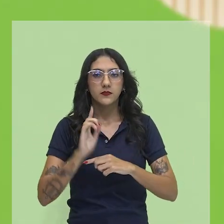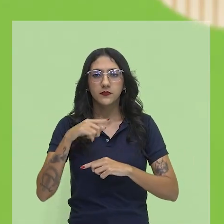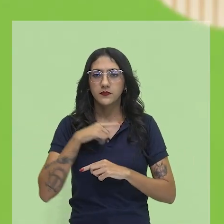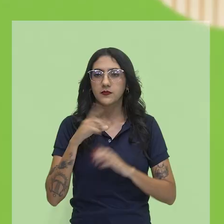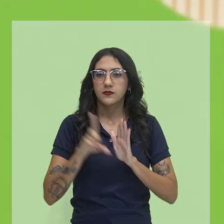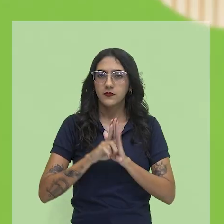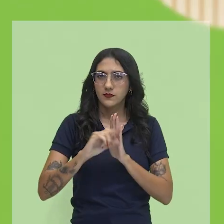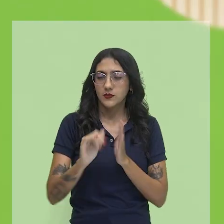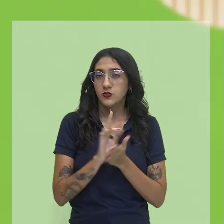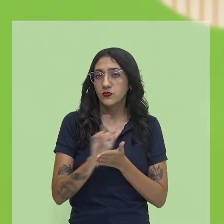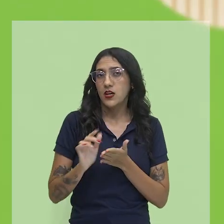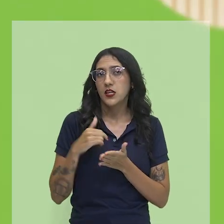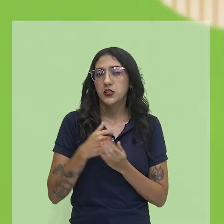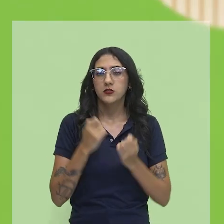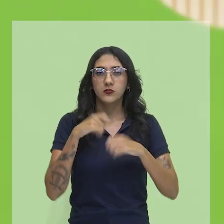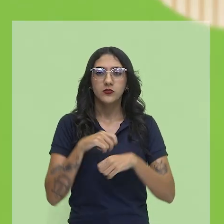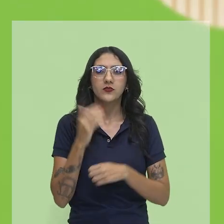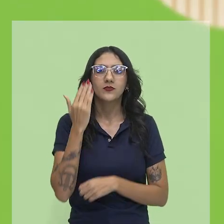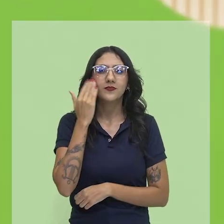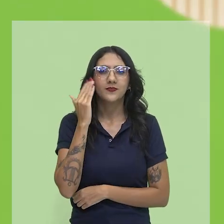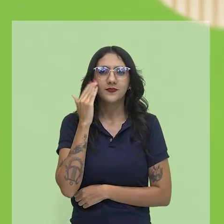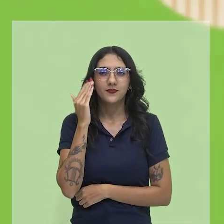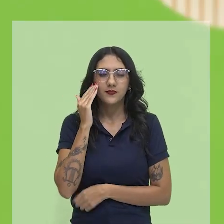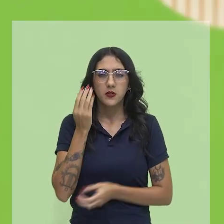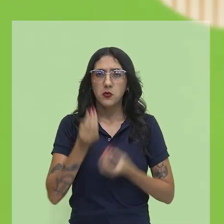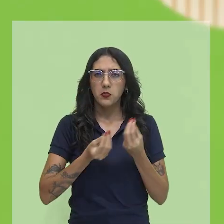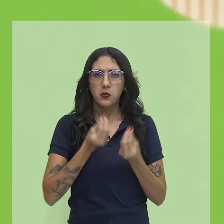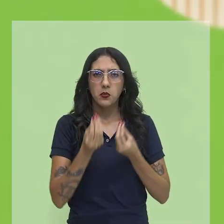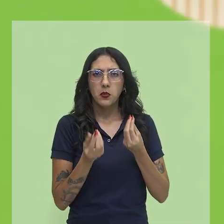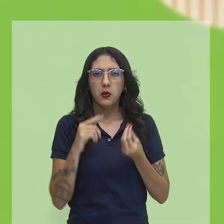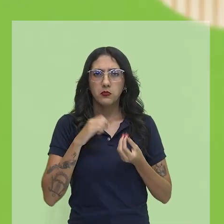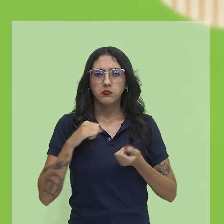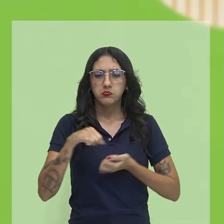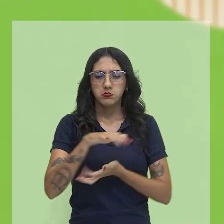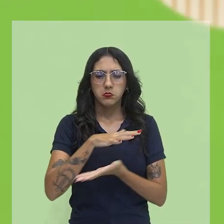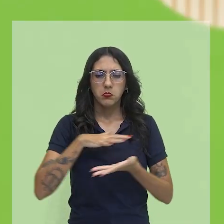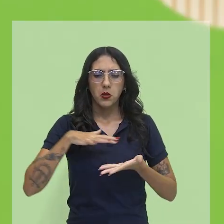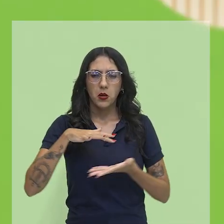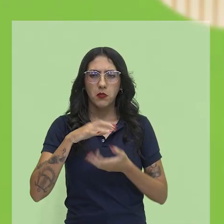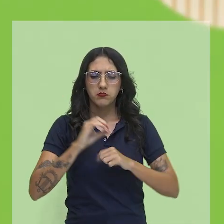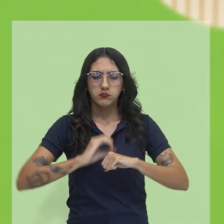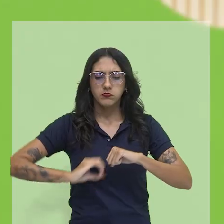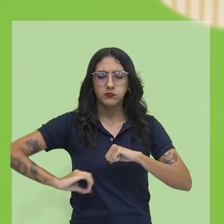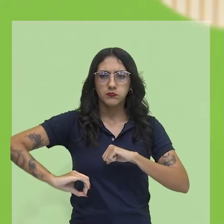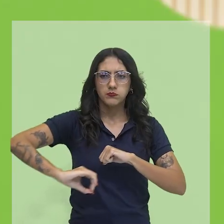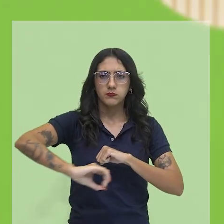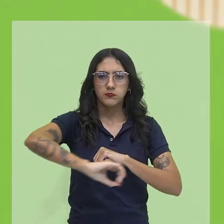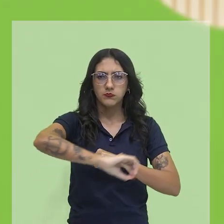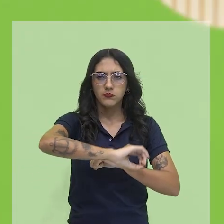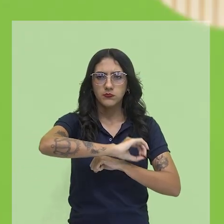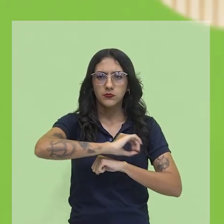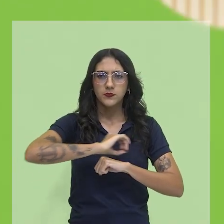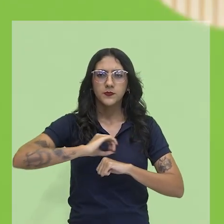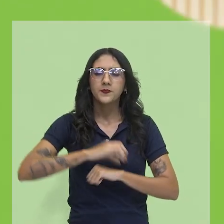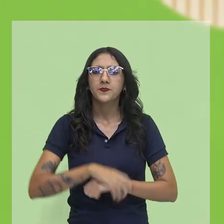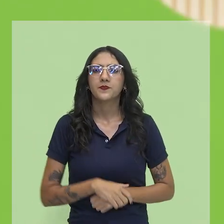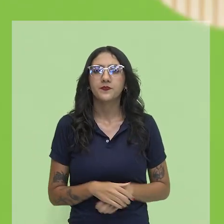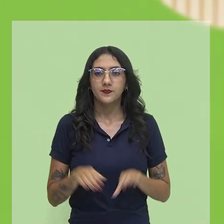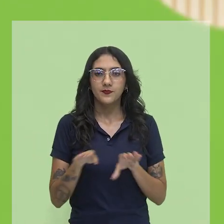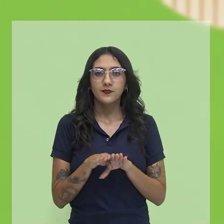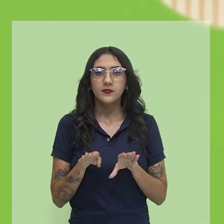de Kepler, nós podemos entender como é que os planetas se movimentam ao redor do Sol e também nós